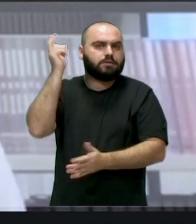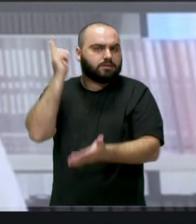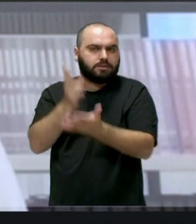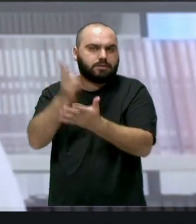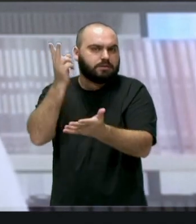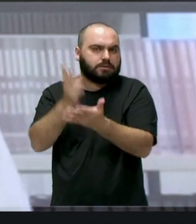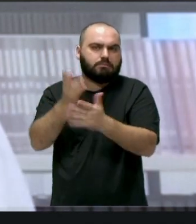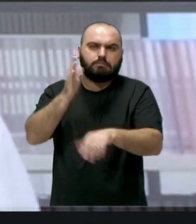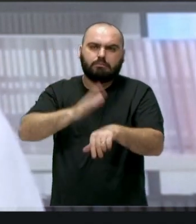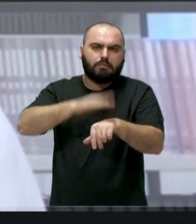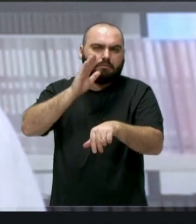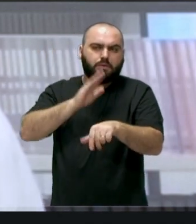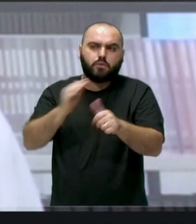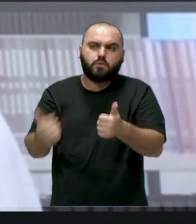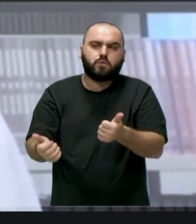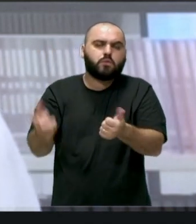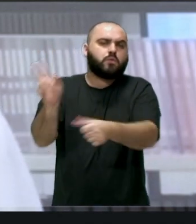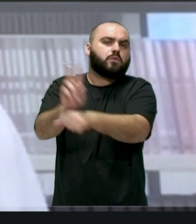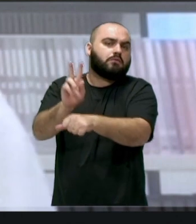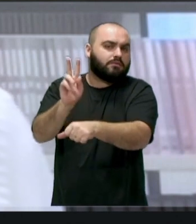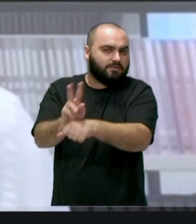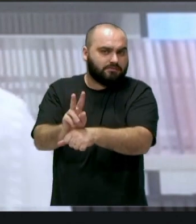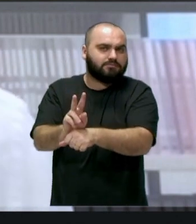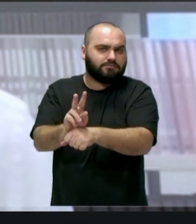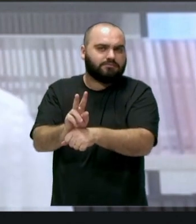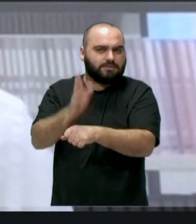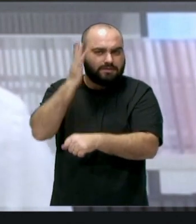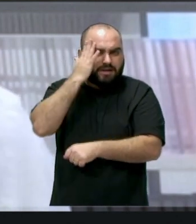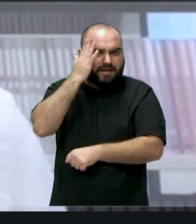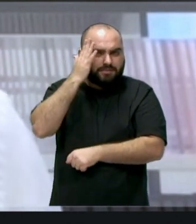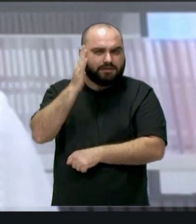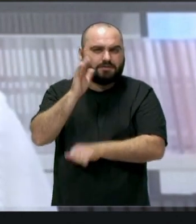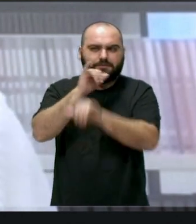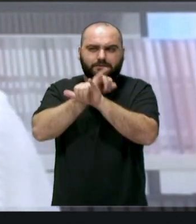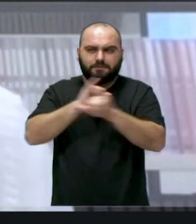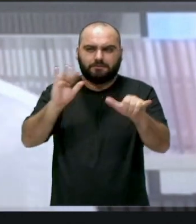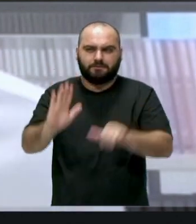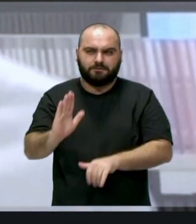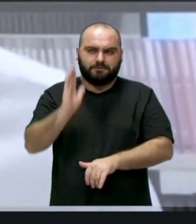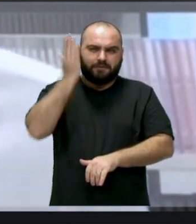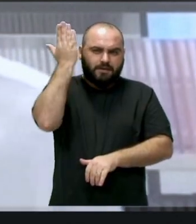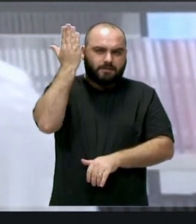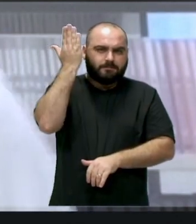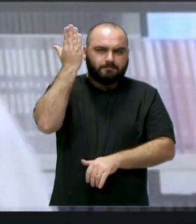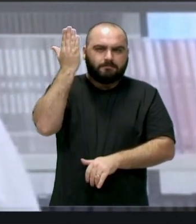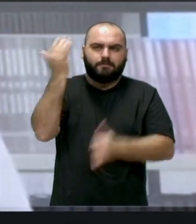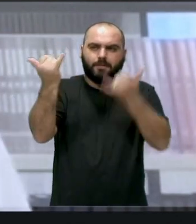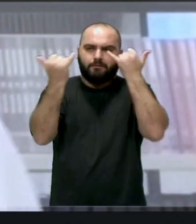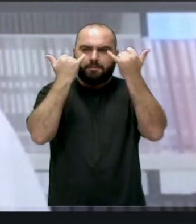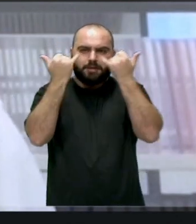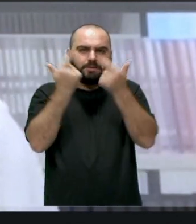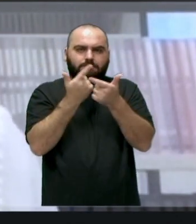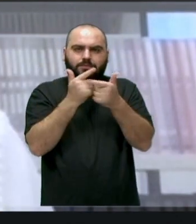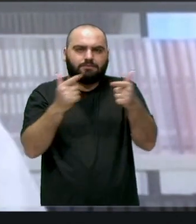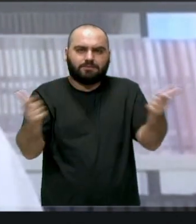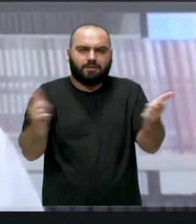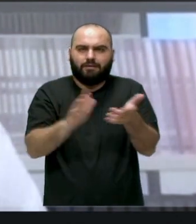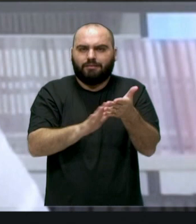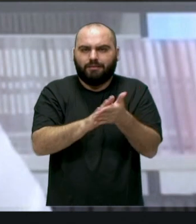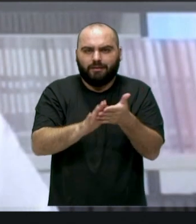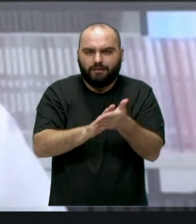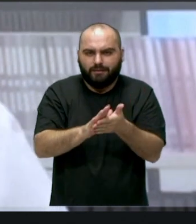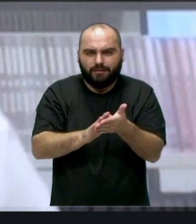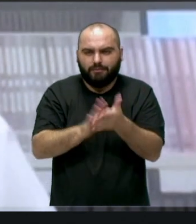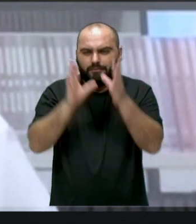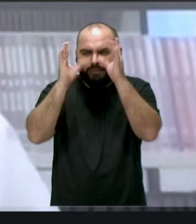mais protegidos quanto às fake news, não é? Quanto às desinformações, que nós chamamos tecnicamente,